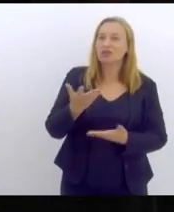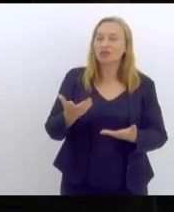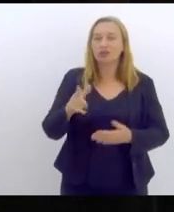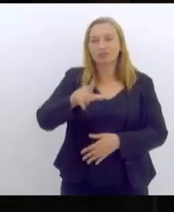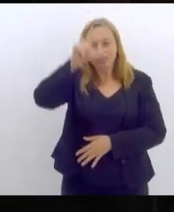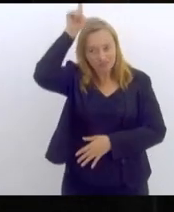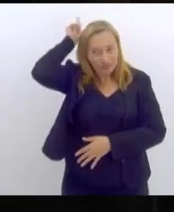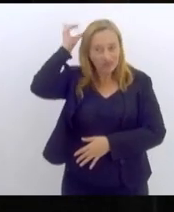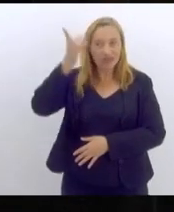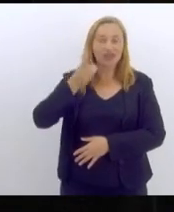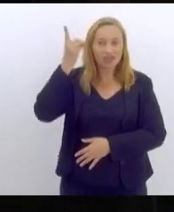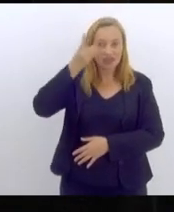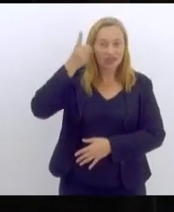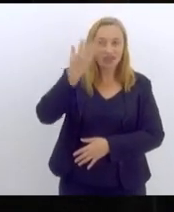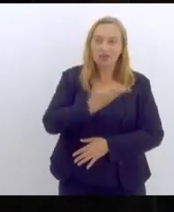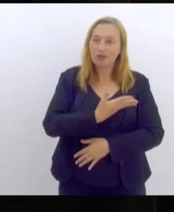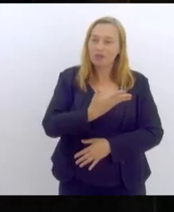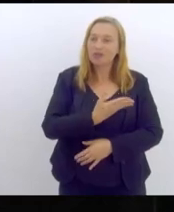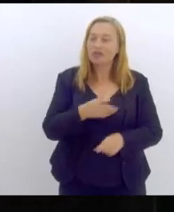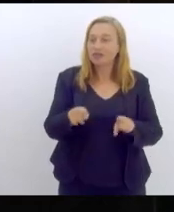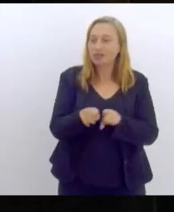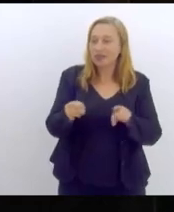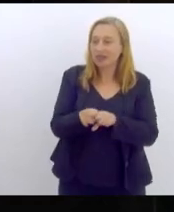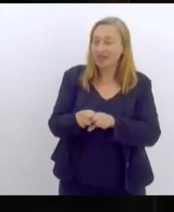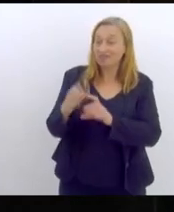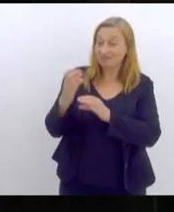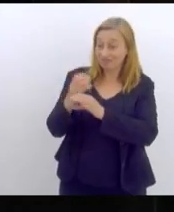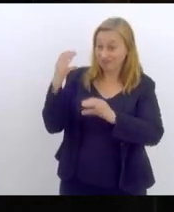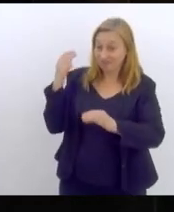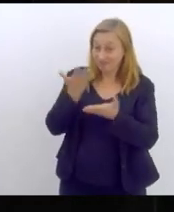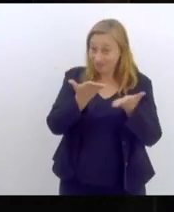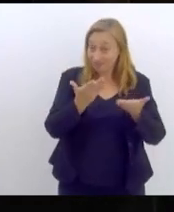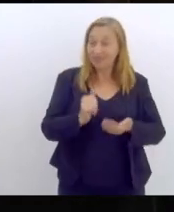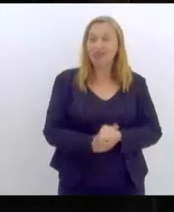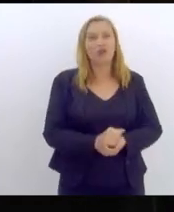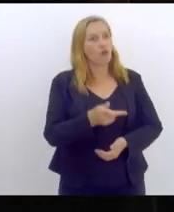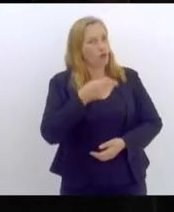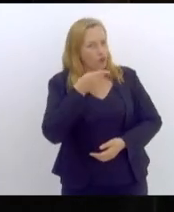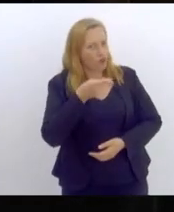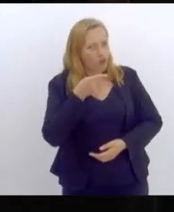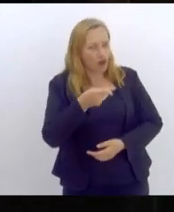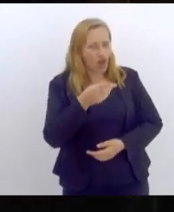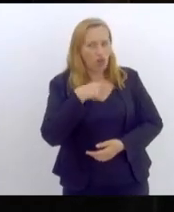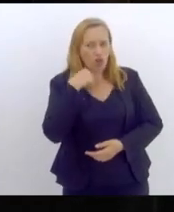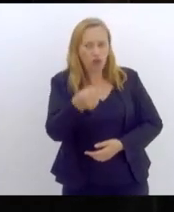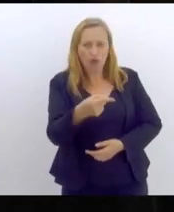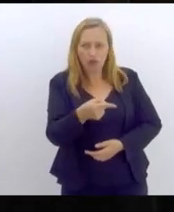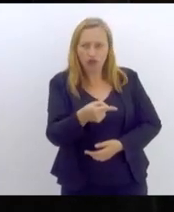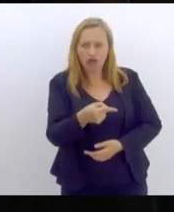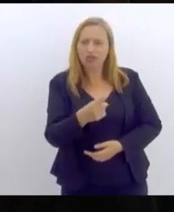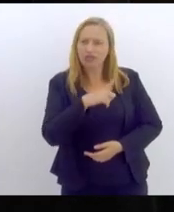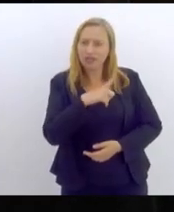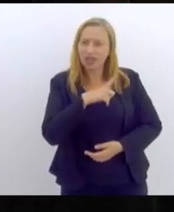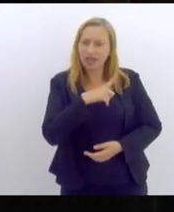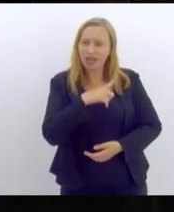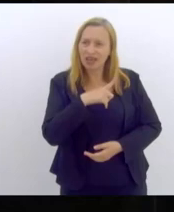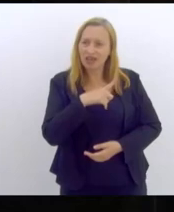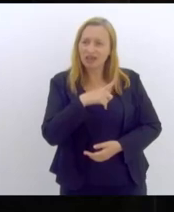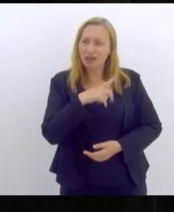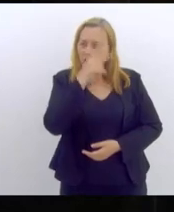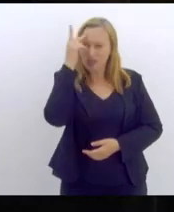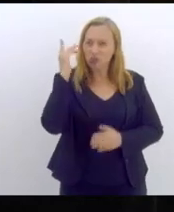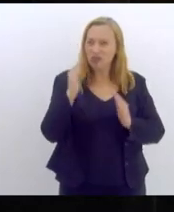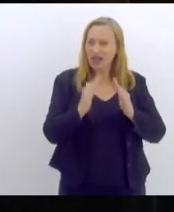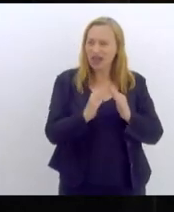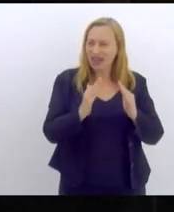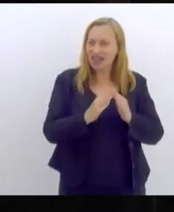Paulo, meu colega também engenheiro. E eu vou dizer que eu duvido que tenha alguém na casa,